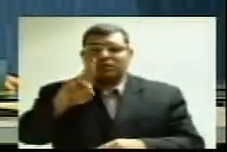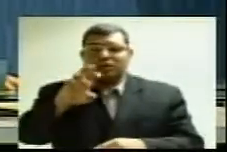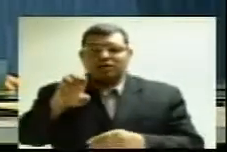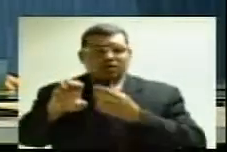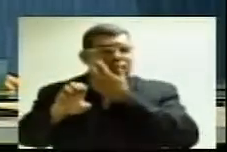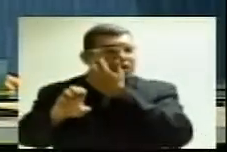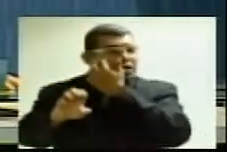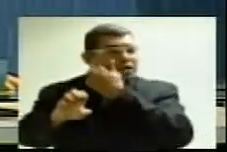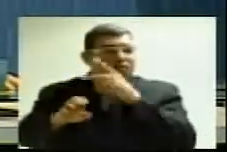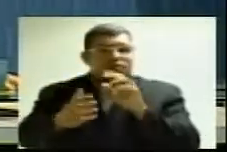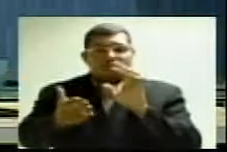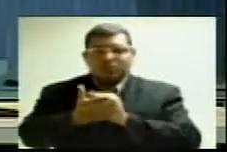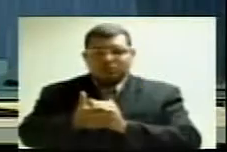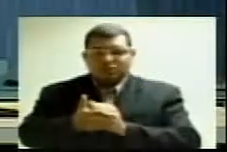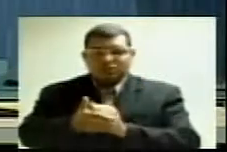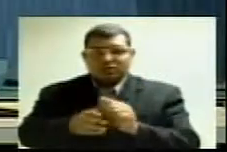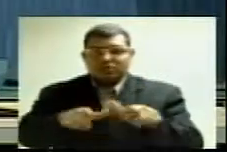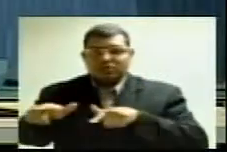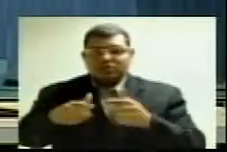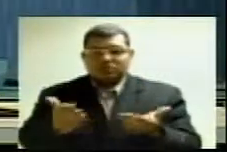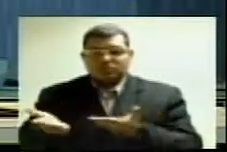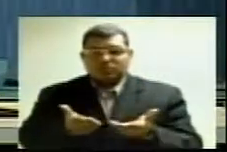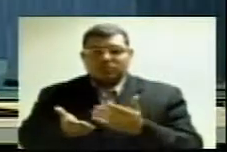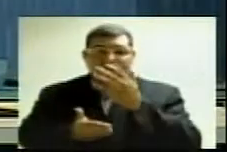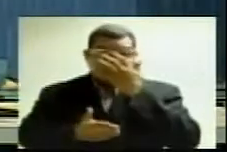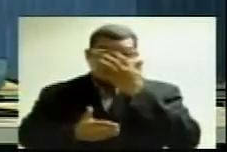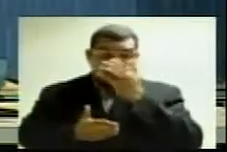do registro do seu partido Rede Sustentabilidade,